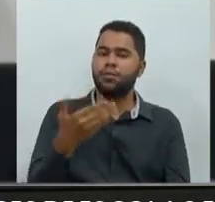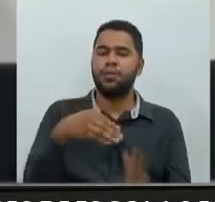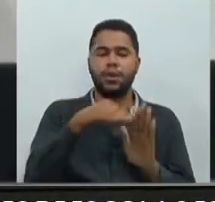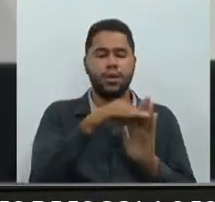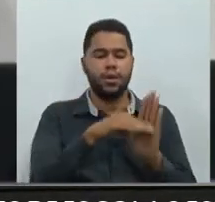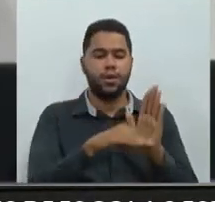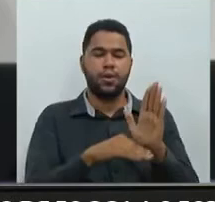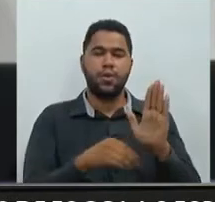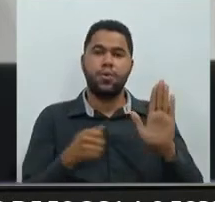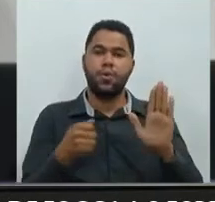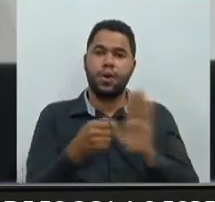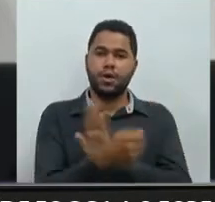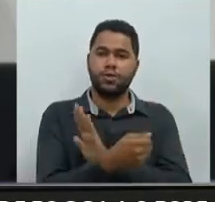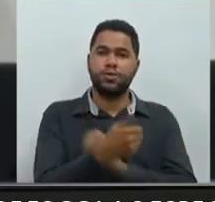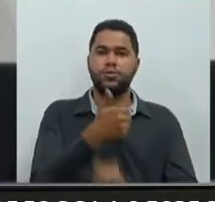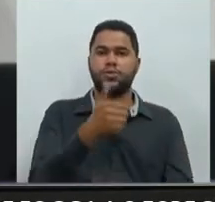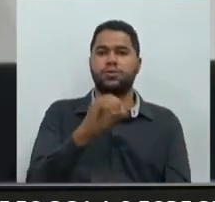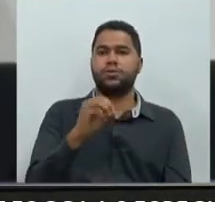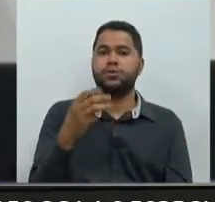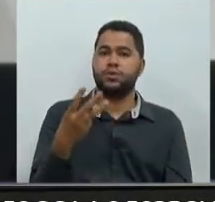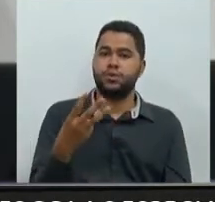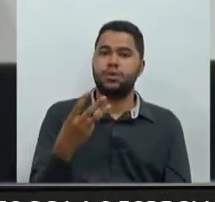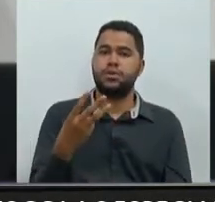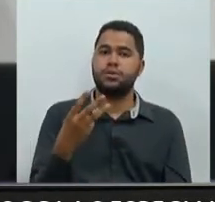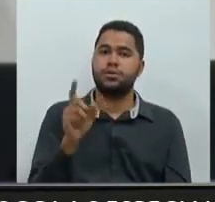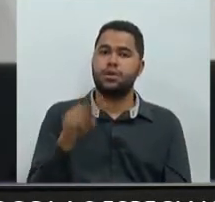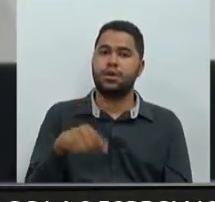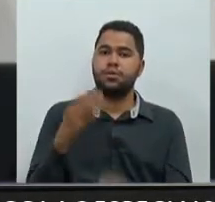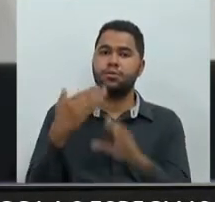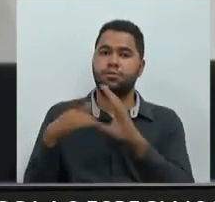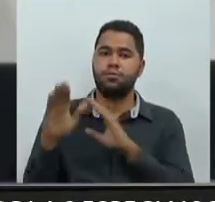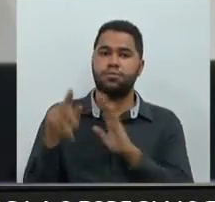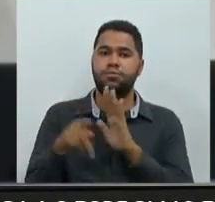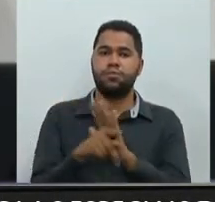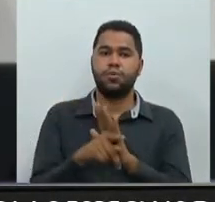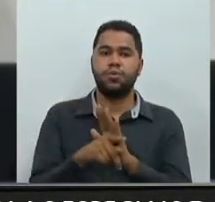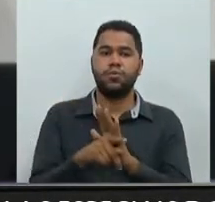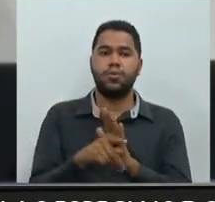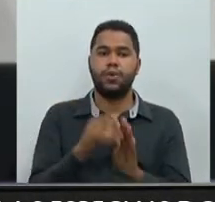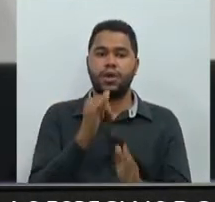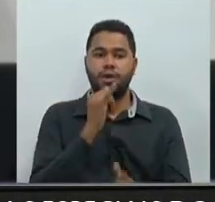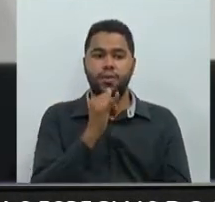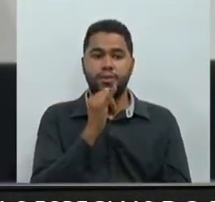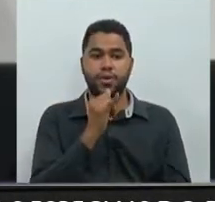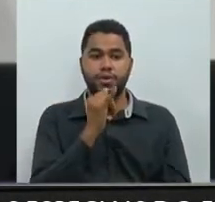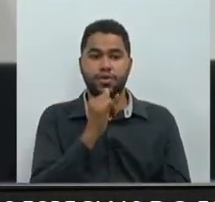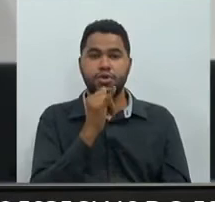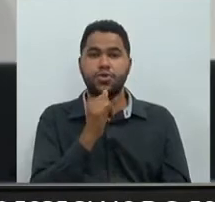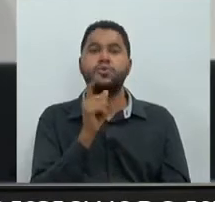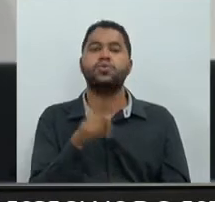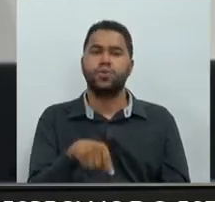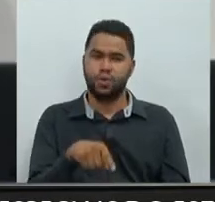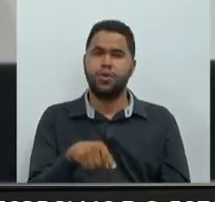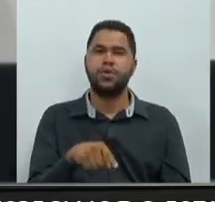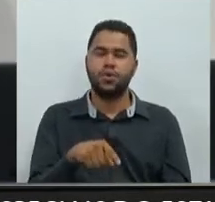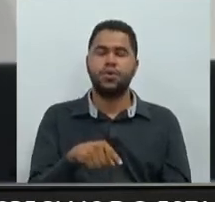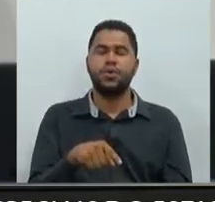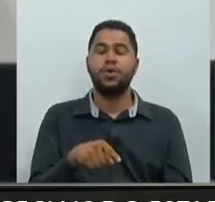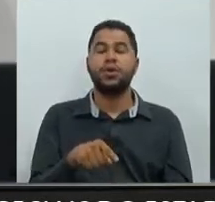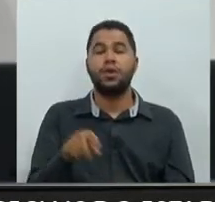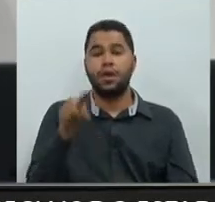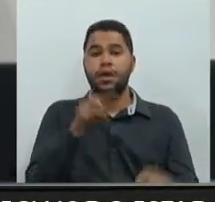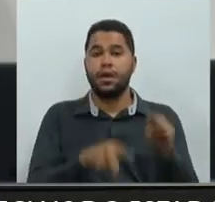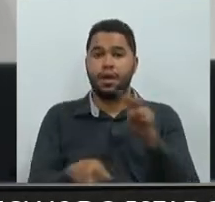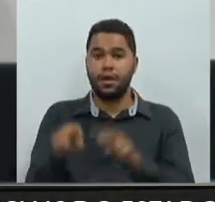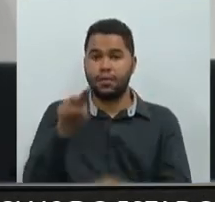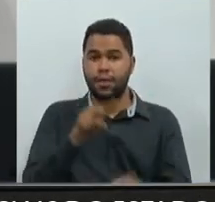artigo 103 do Regimento Interno, seja encaminhado à Secretaria de Estado de Educação o pedido de providências para que